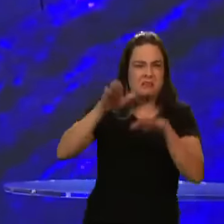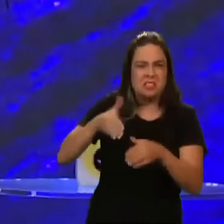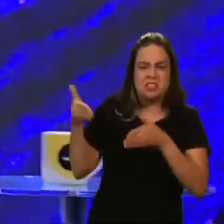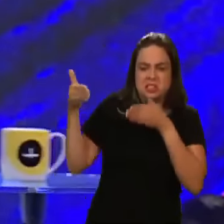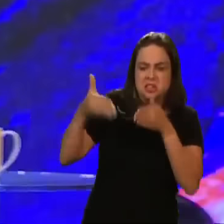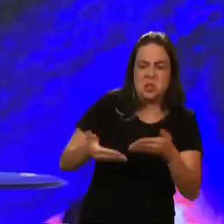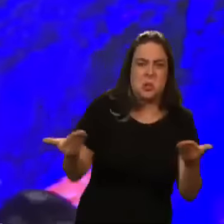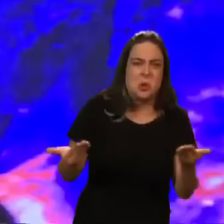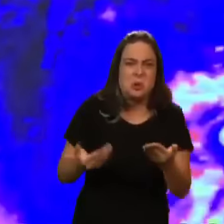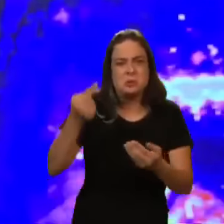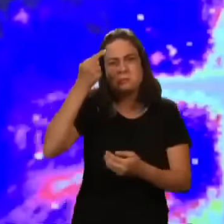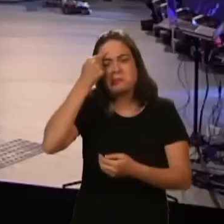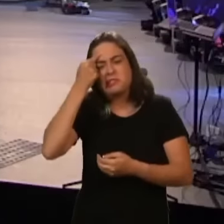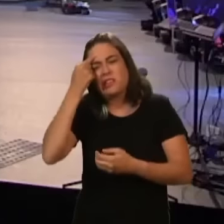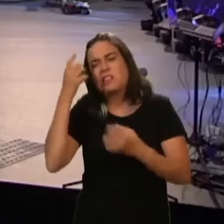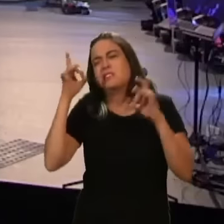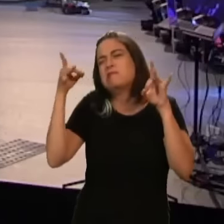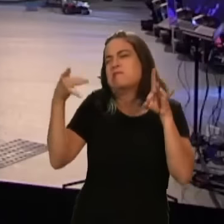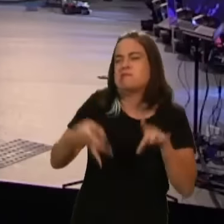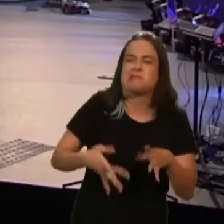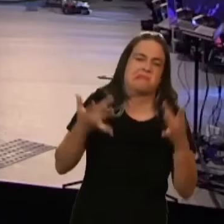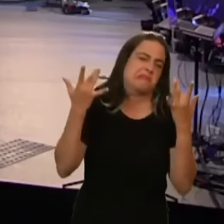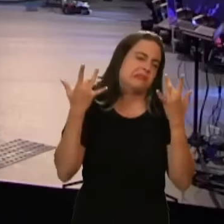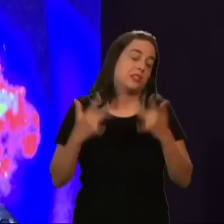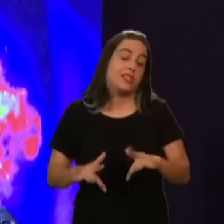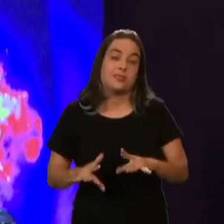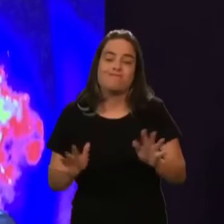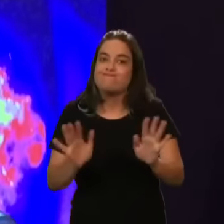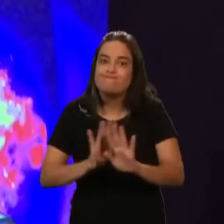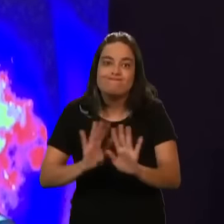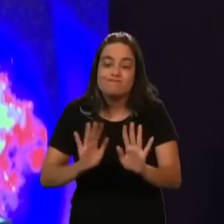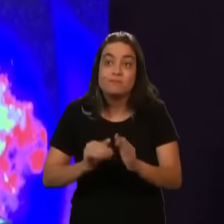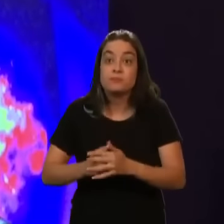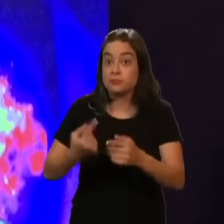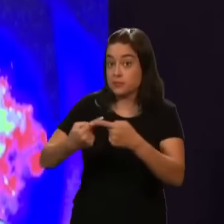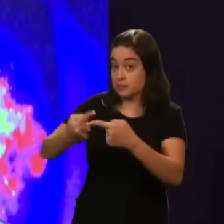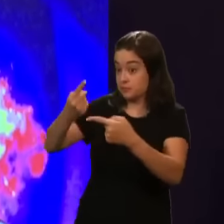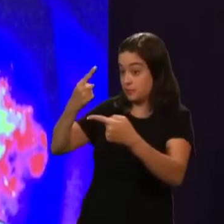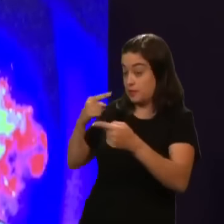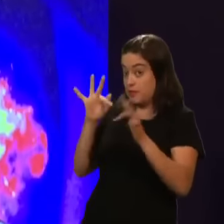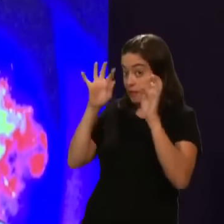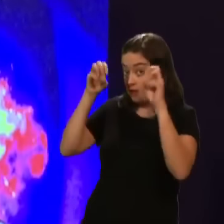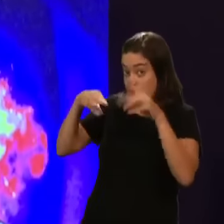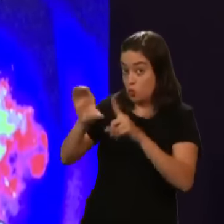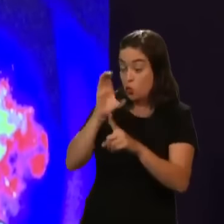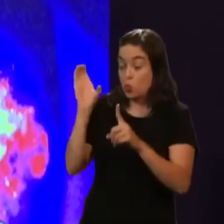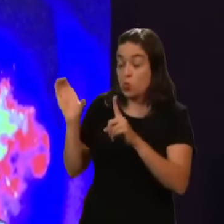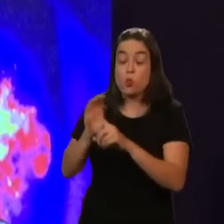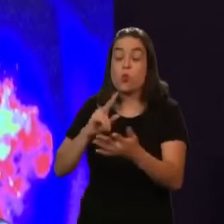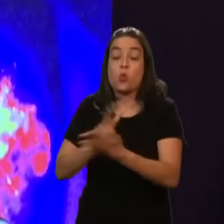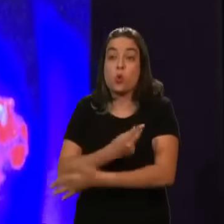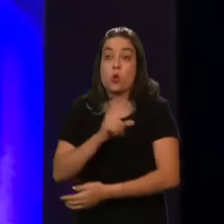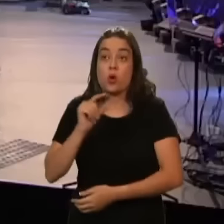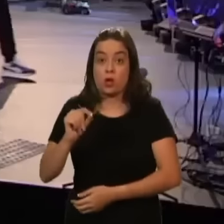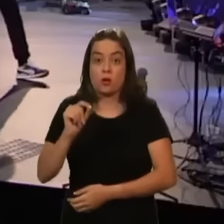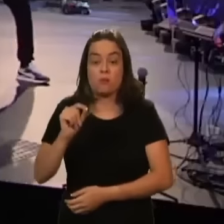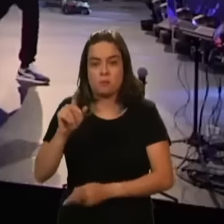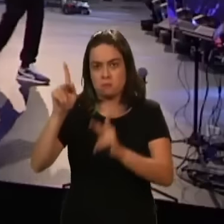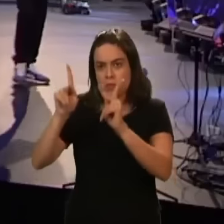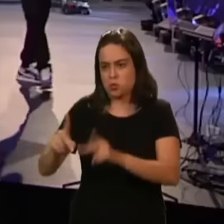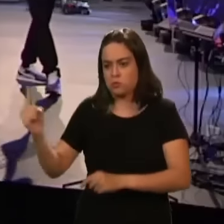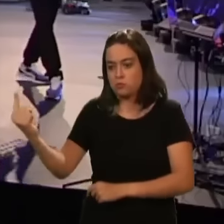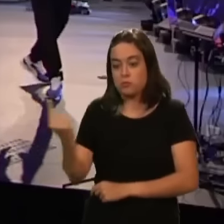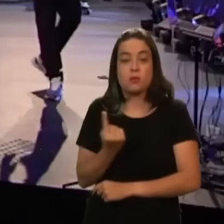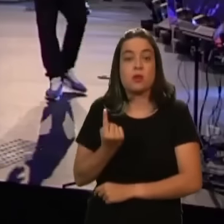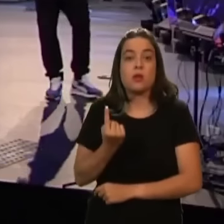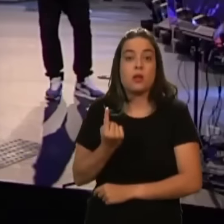pensando em... Gente, é sério, escuta isso aqui que eu vou falar. Semana passada, ao final do culto, uma pessoa veio aqui ao culto para